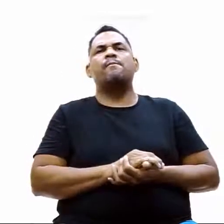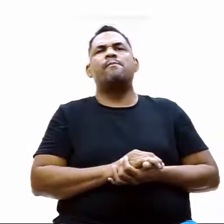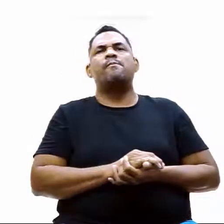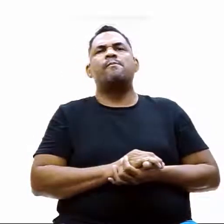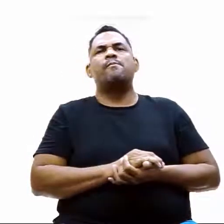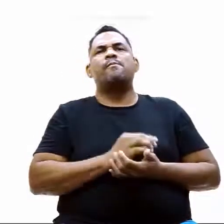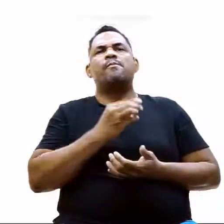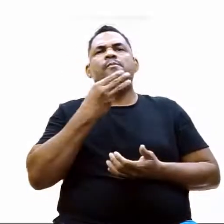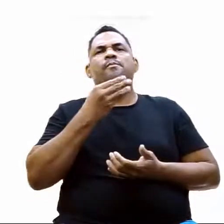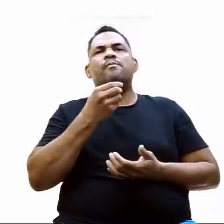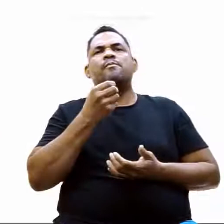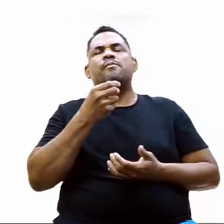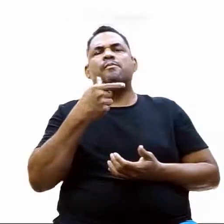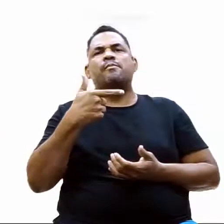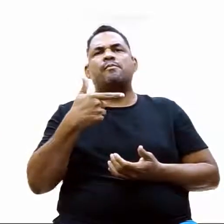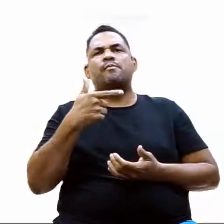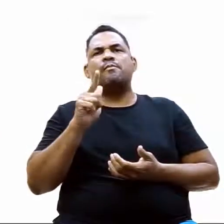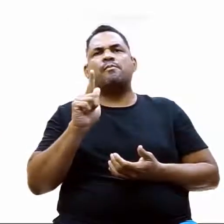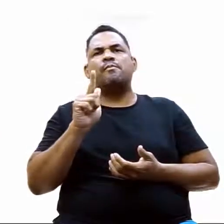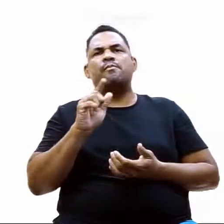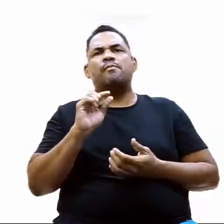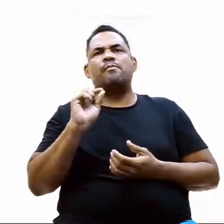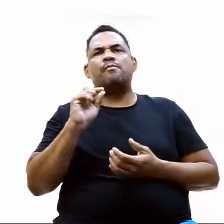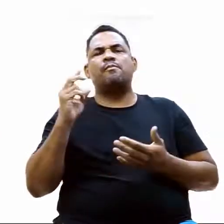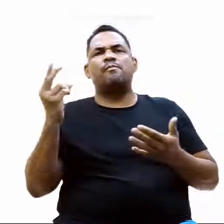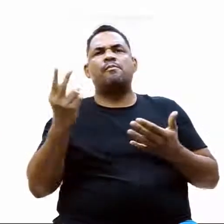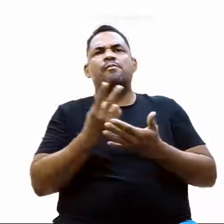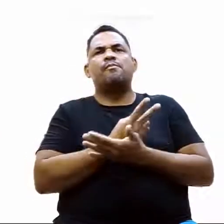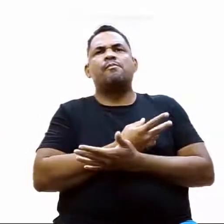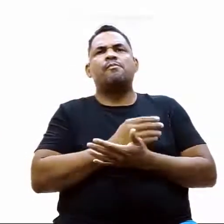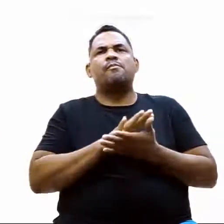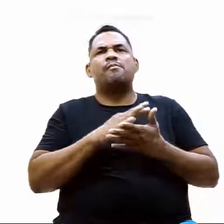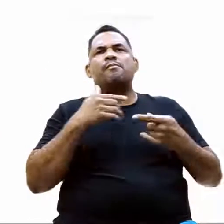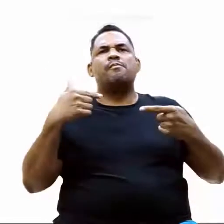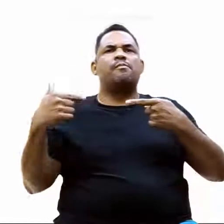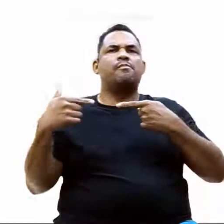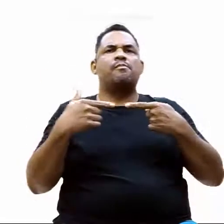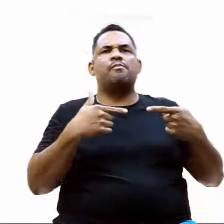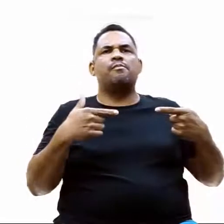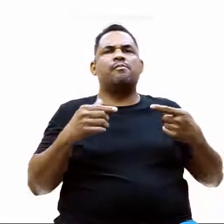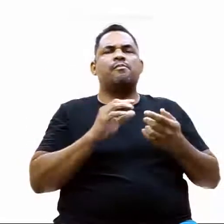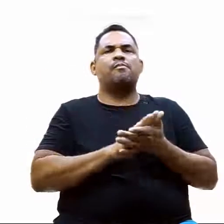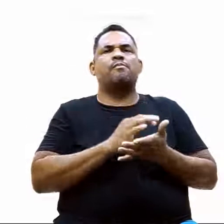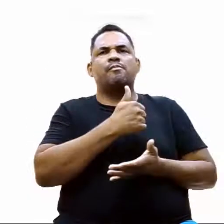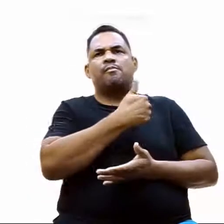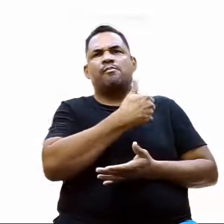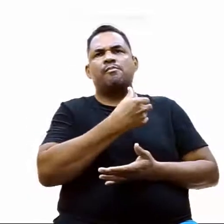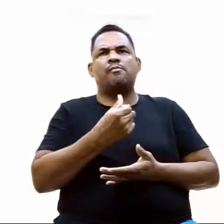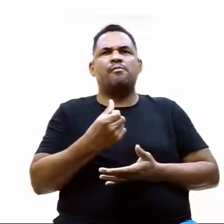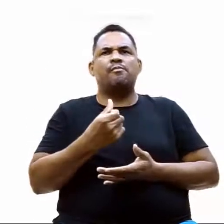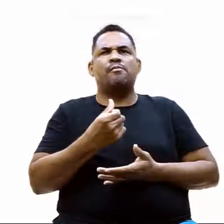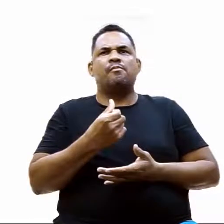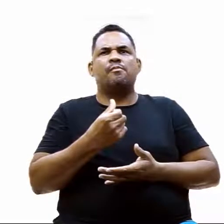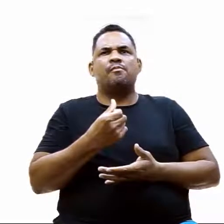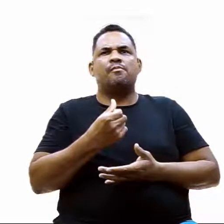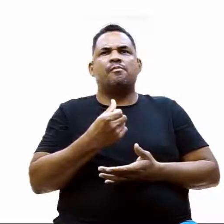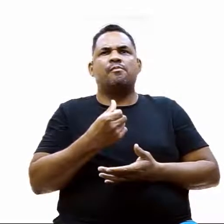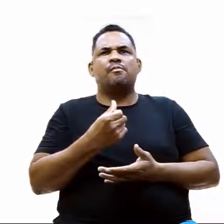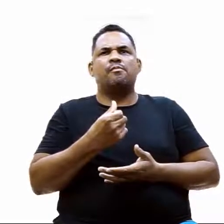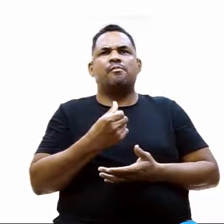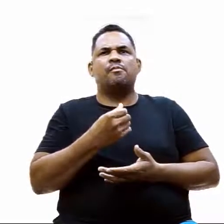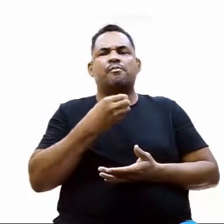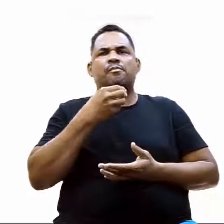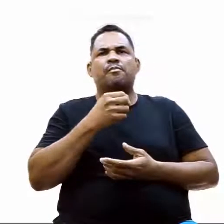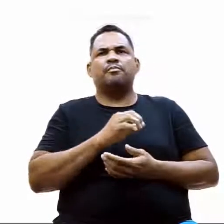32 gramas. O que aconteceu? Relacionando 16 para